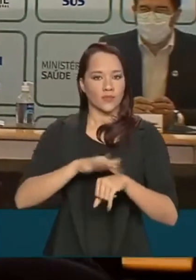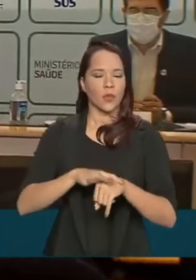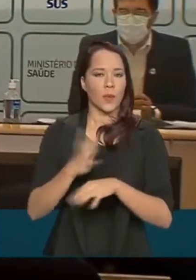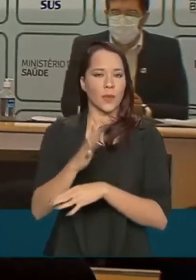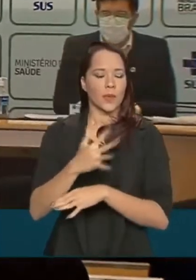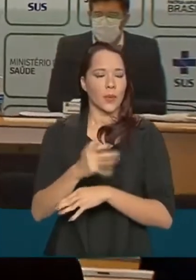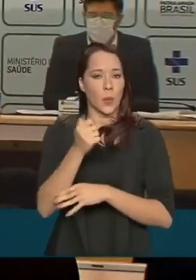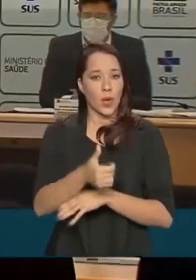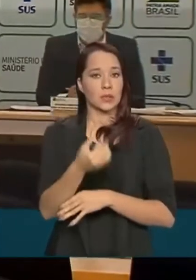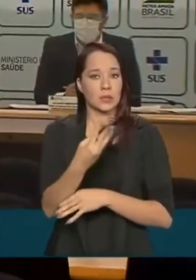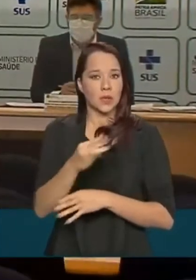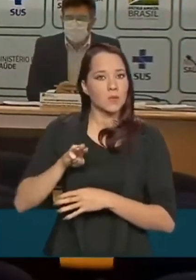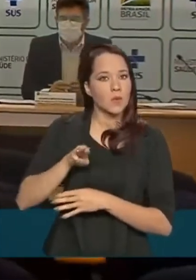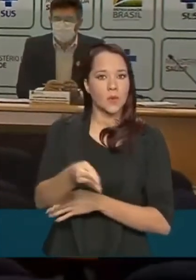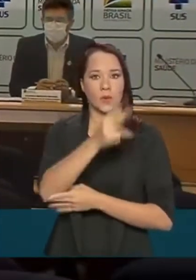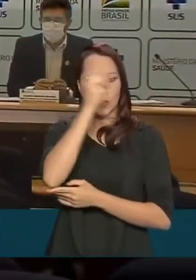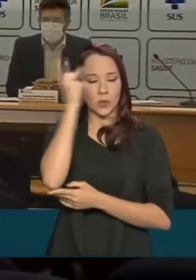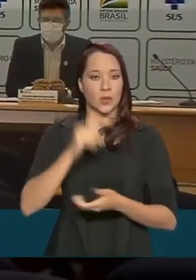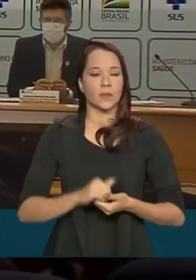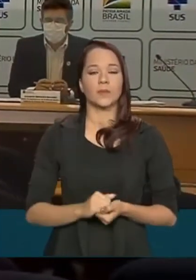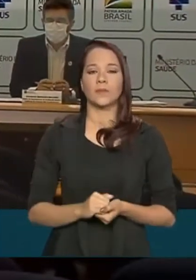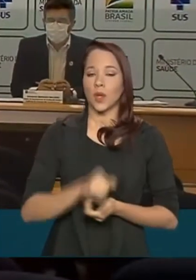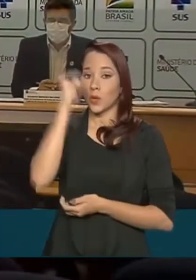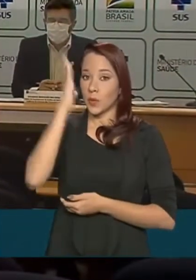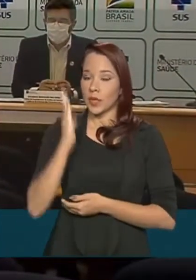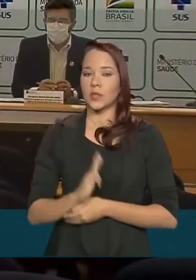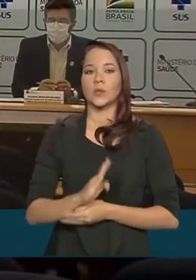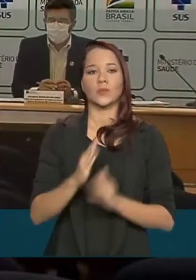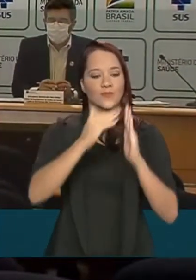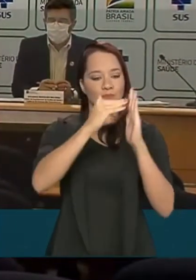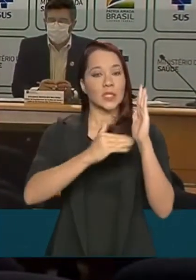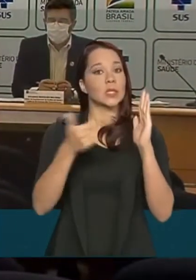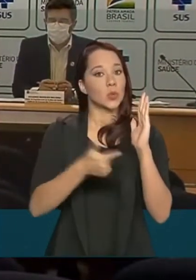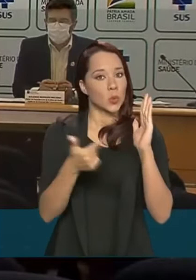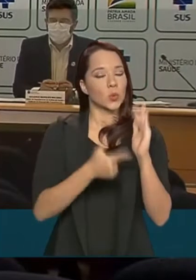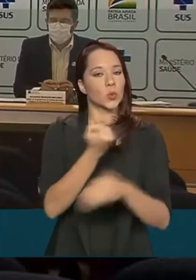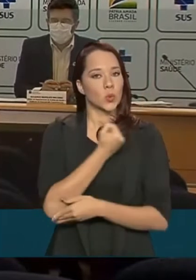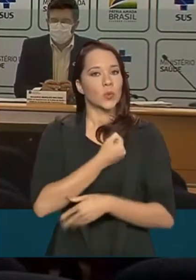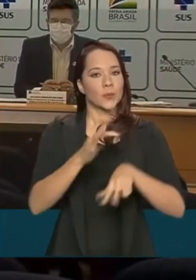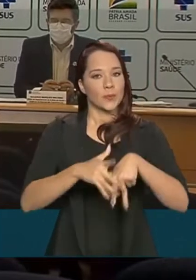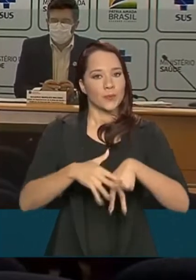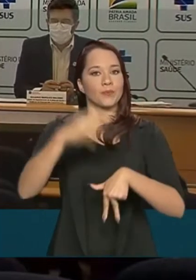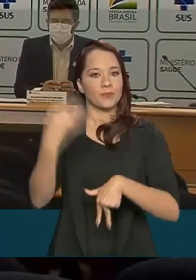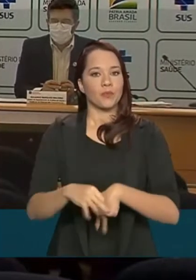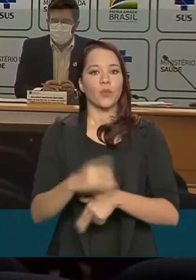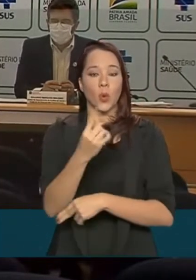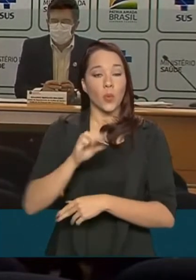3 milhões de pessoas. E o Brasil vem em segundo lugar em número de casos confirmados, de